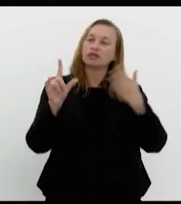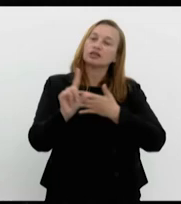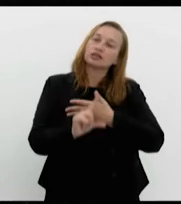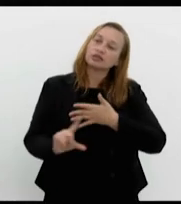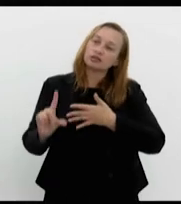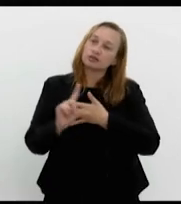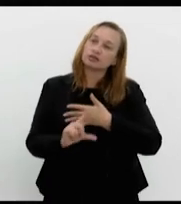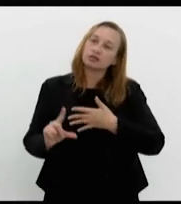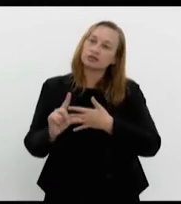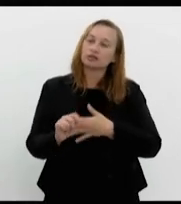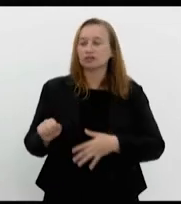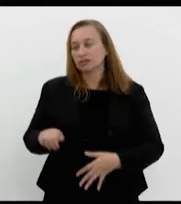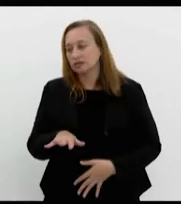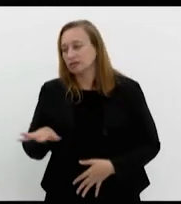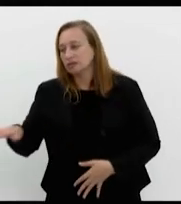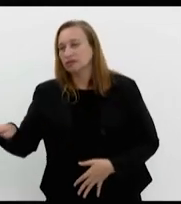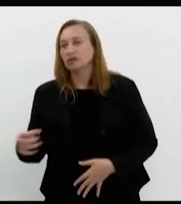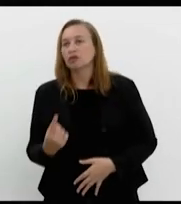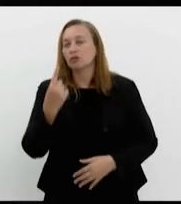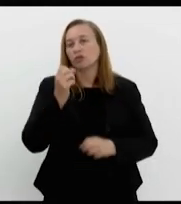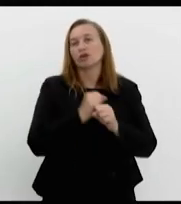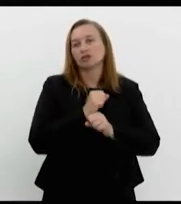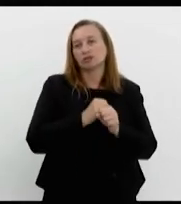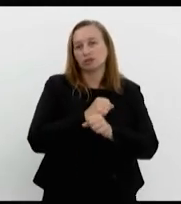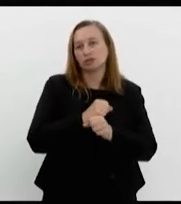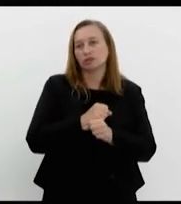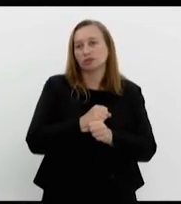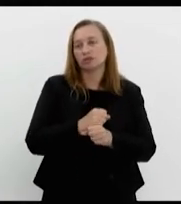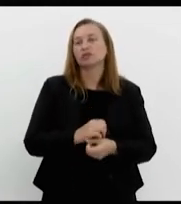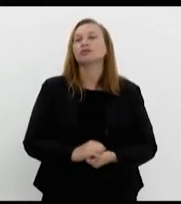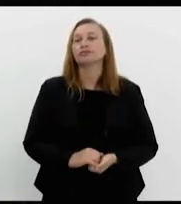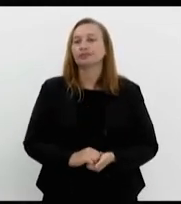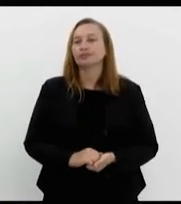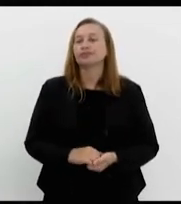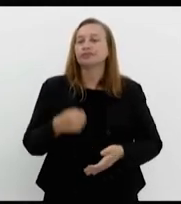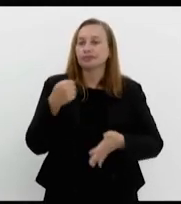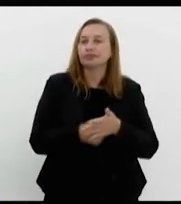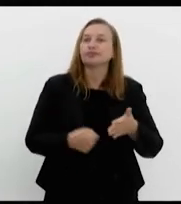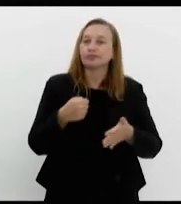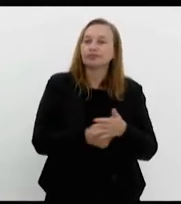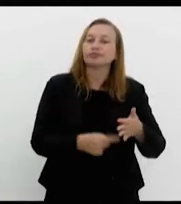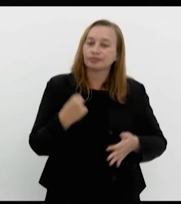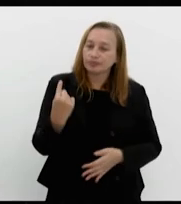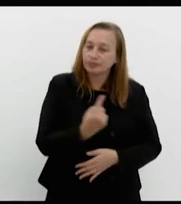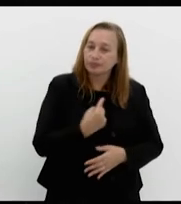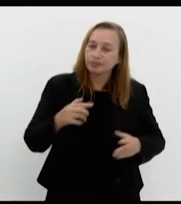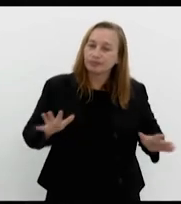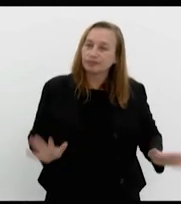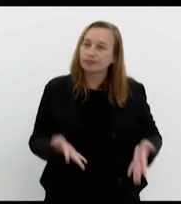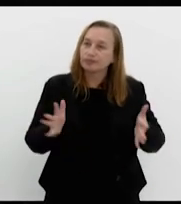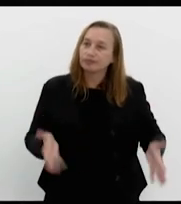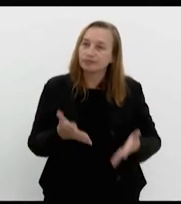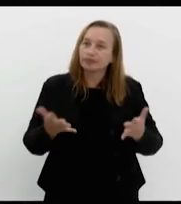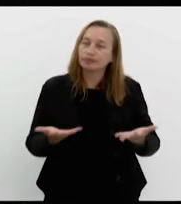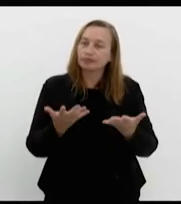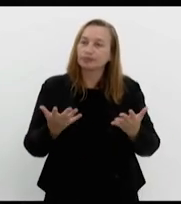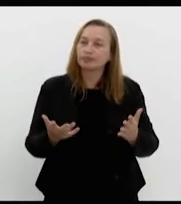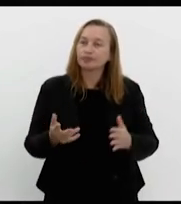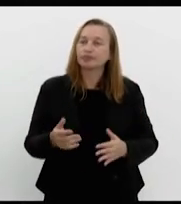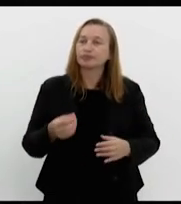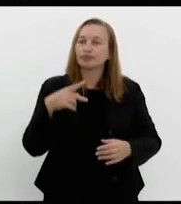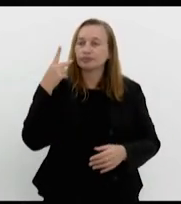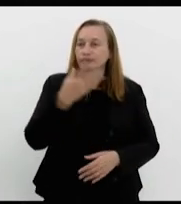literatura periférica. E o ano inteiro que a gente faz aqui, que já é uma luta nossa, para incentivar a criação de